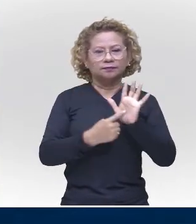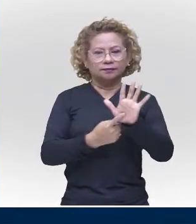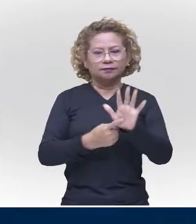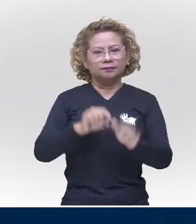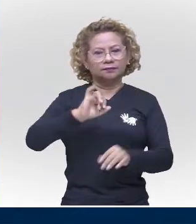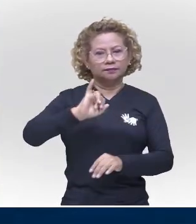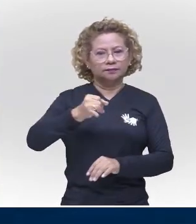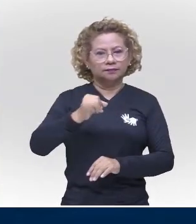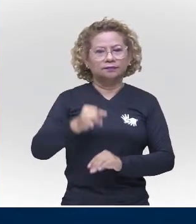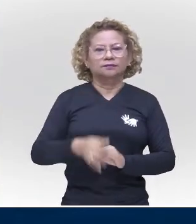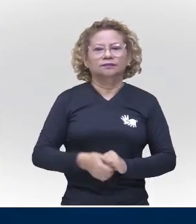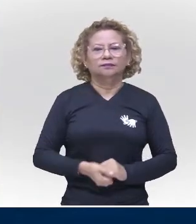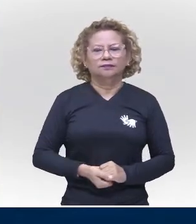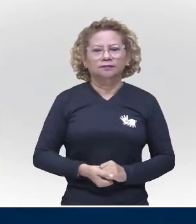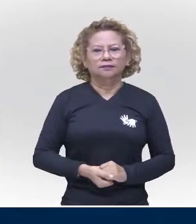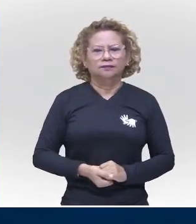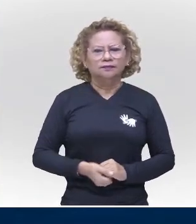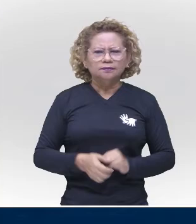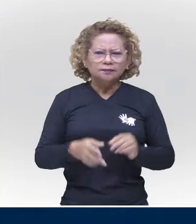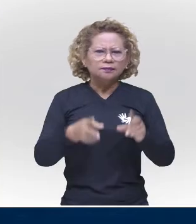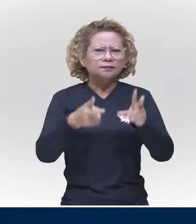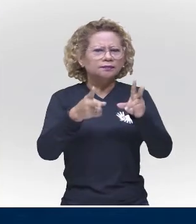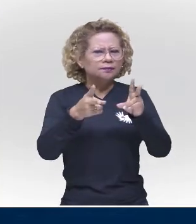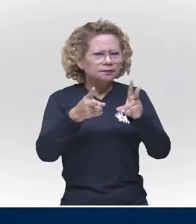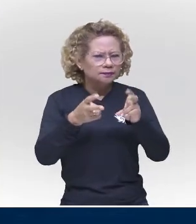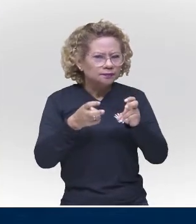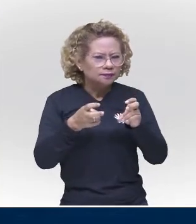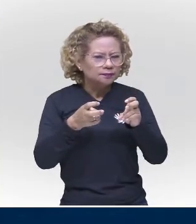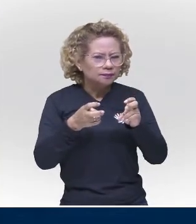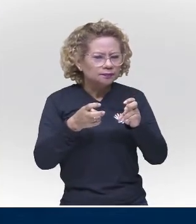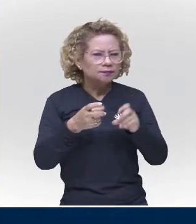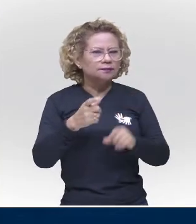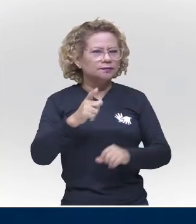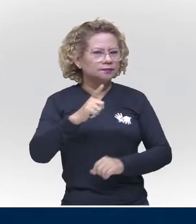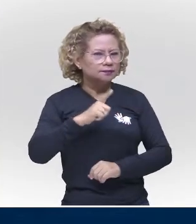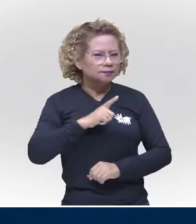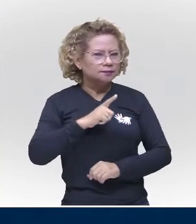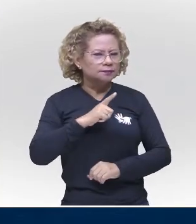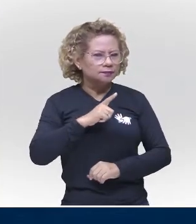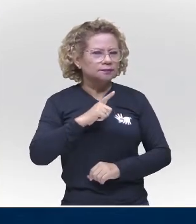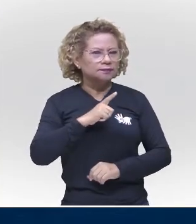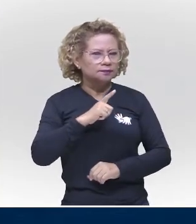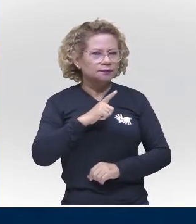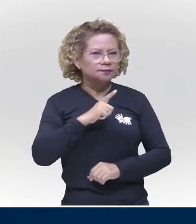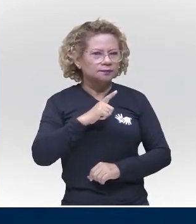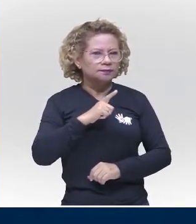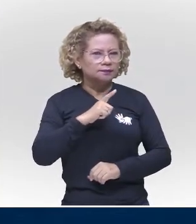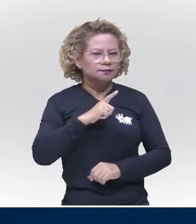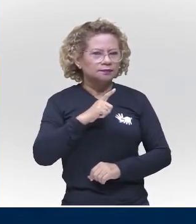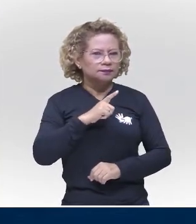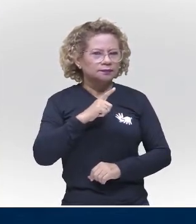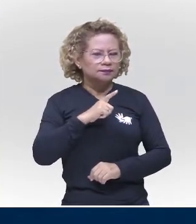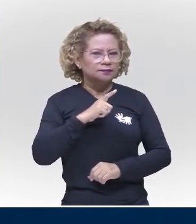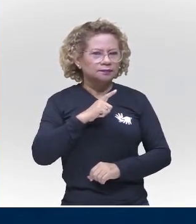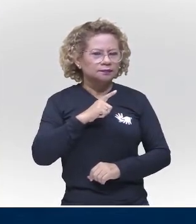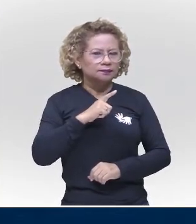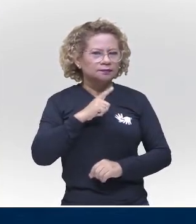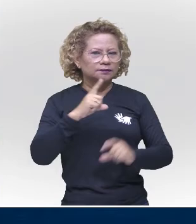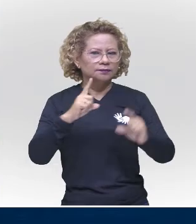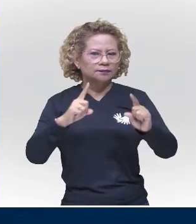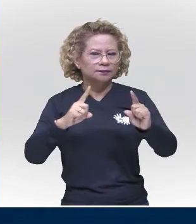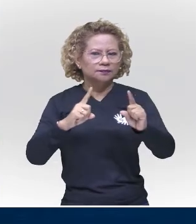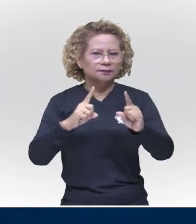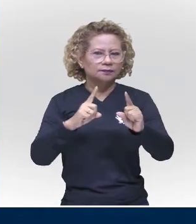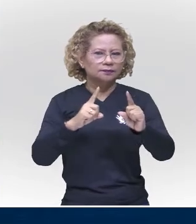judô. De início já dá para a gente perceber a interferência que um faz em relação ao